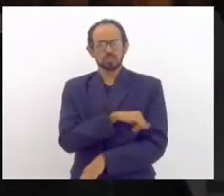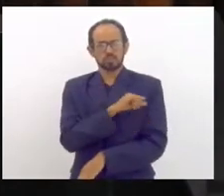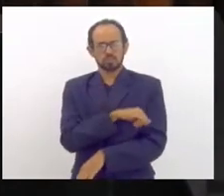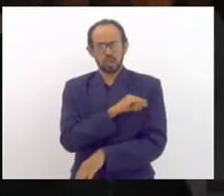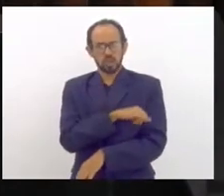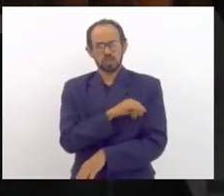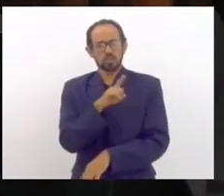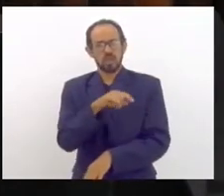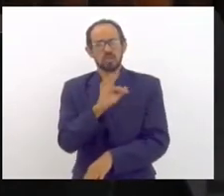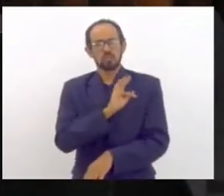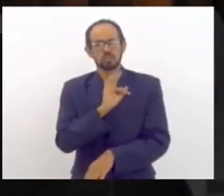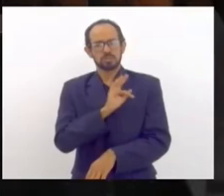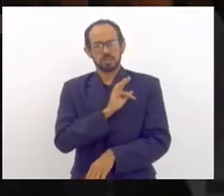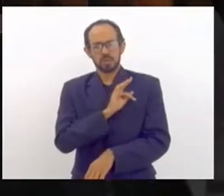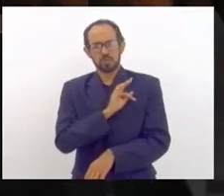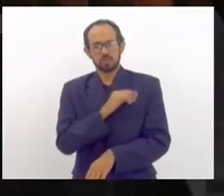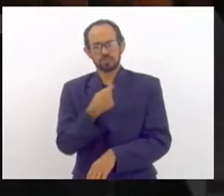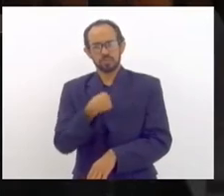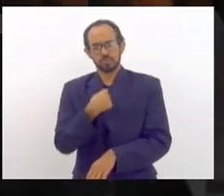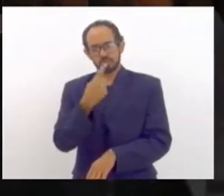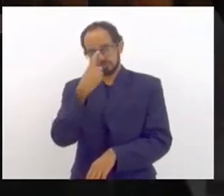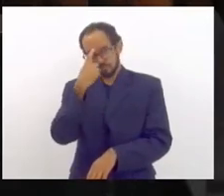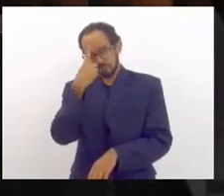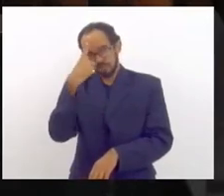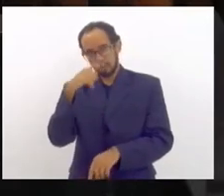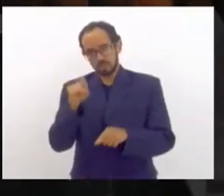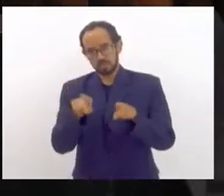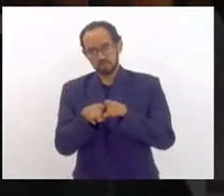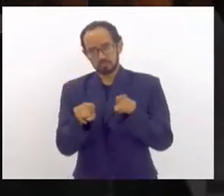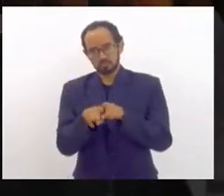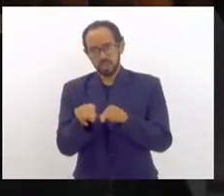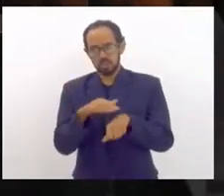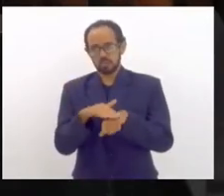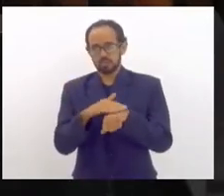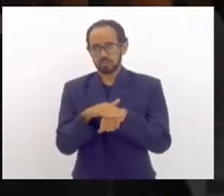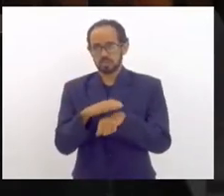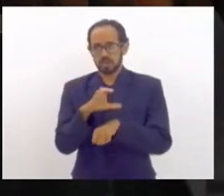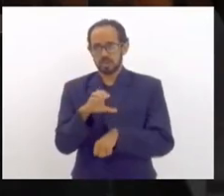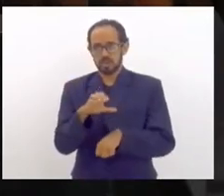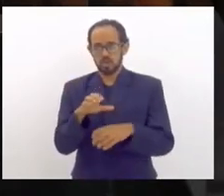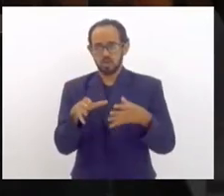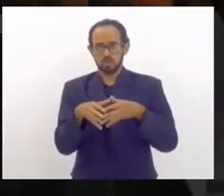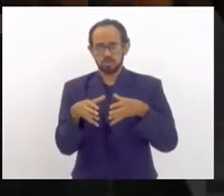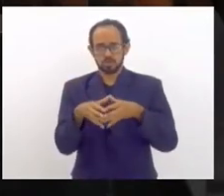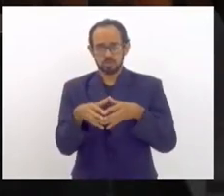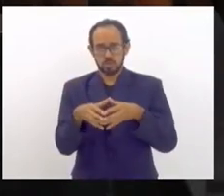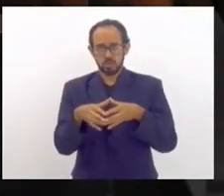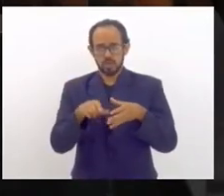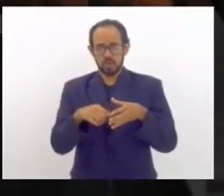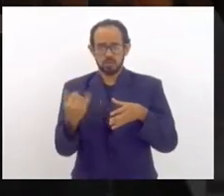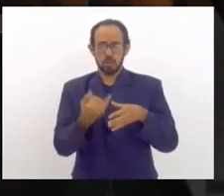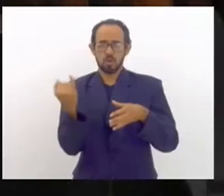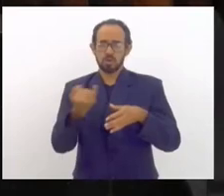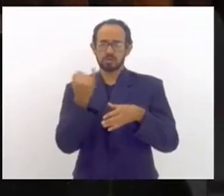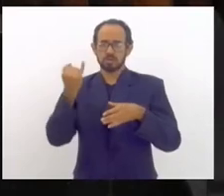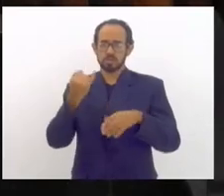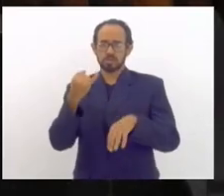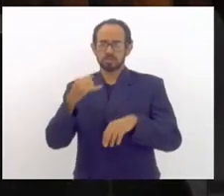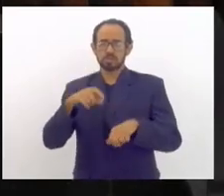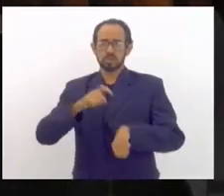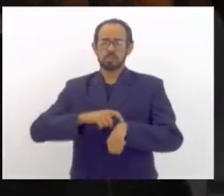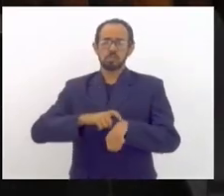ponta. Eu tive uma ideia, até conversando, até na comissão, que é muito importante hoje, pelo momento que nós vivemos na segurança do